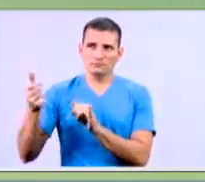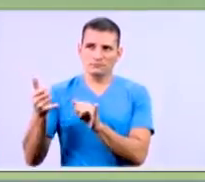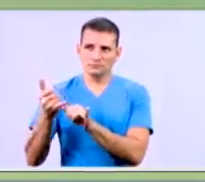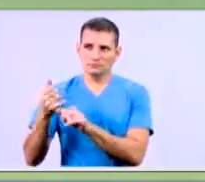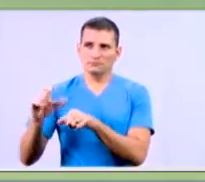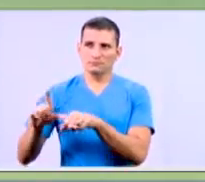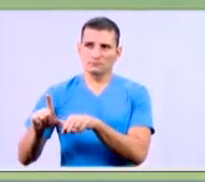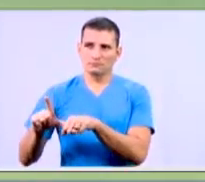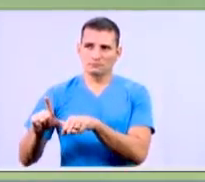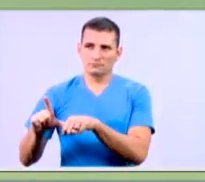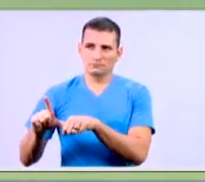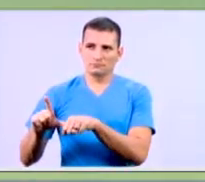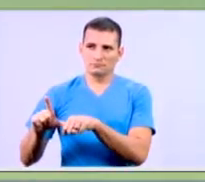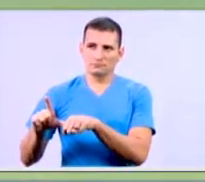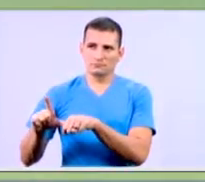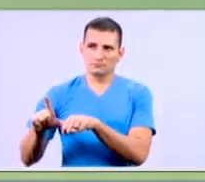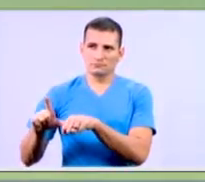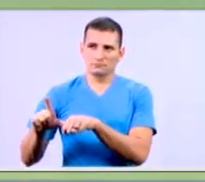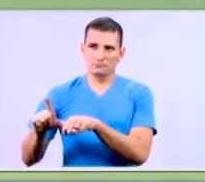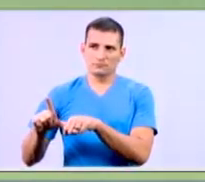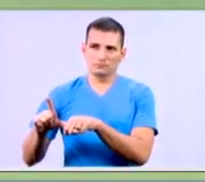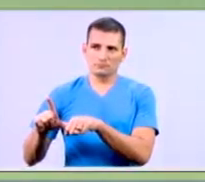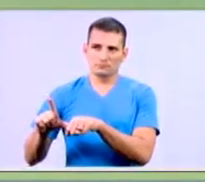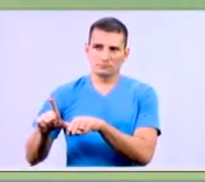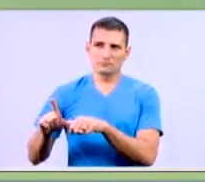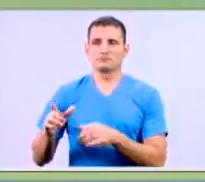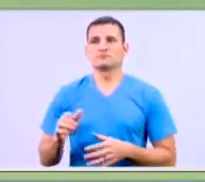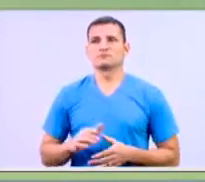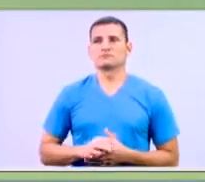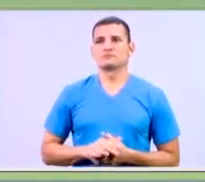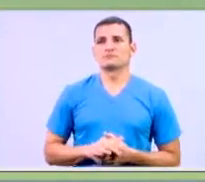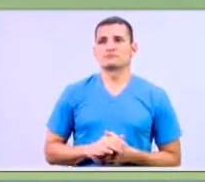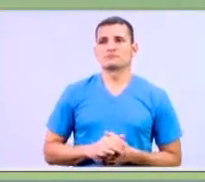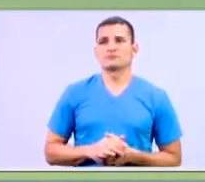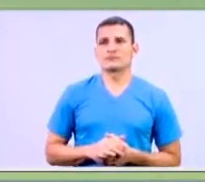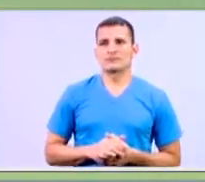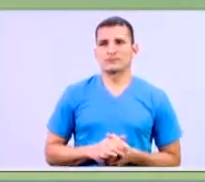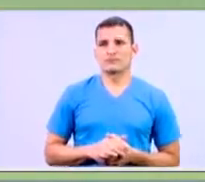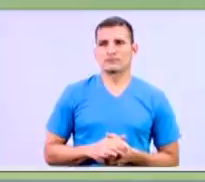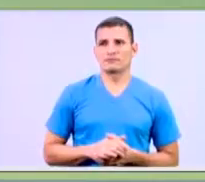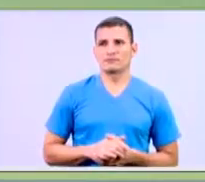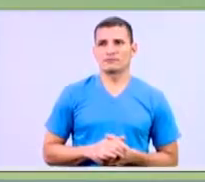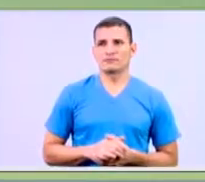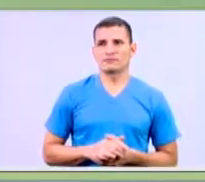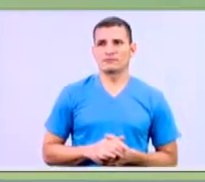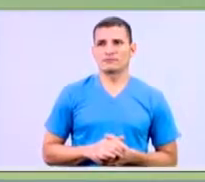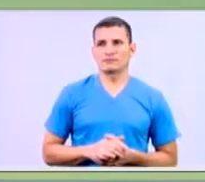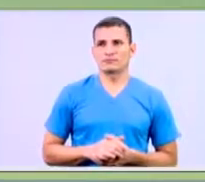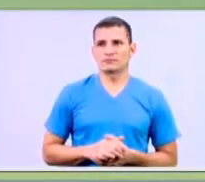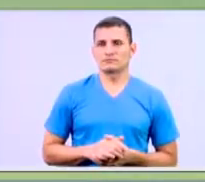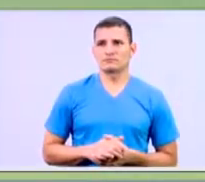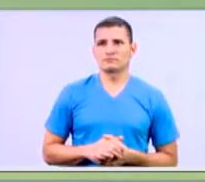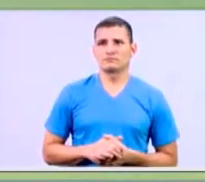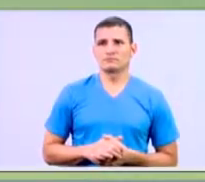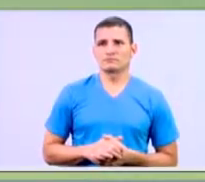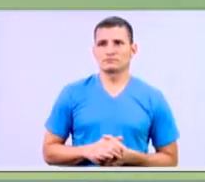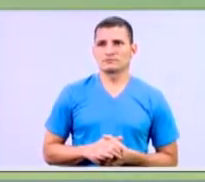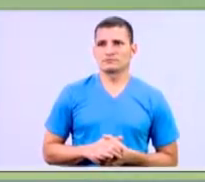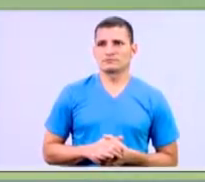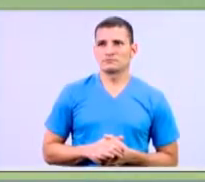né? Então, essa parte aqui, que é o que a gente está falando, que faz alusão a